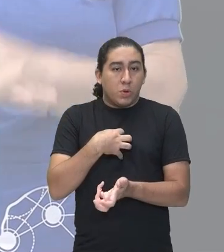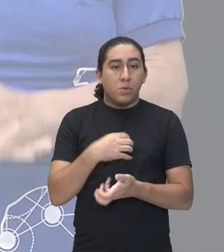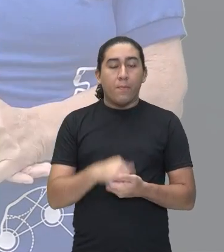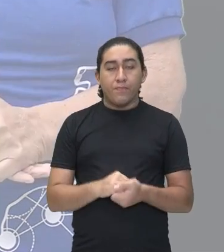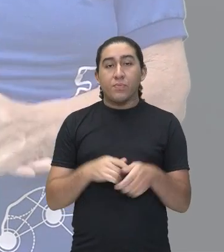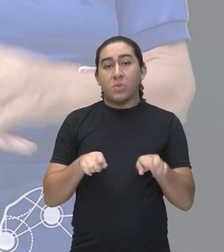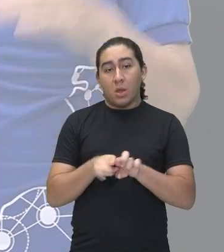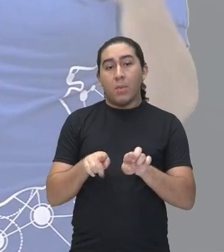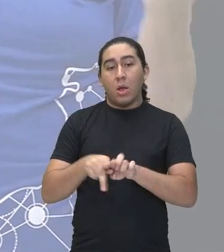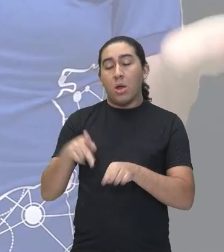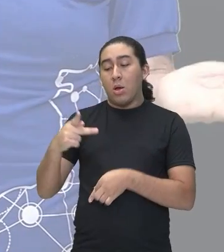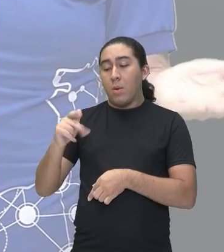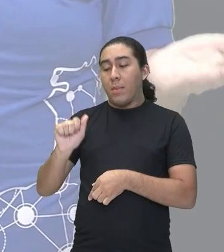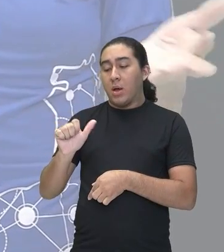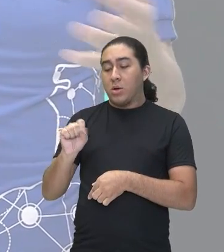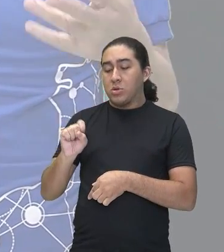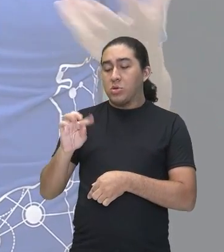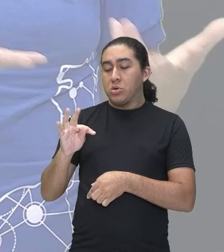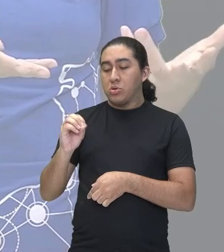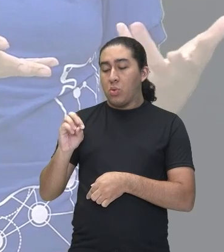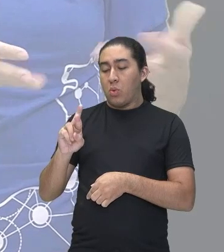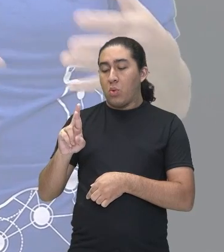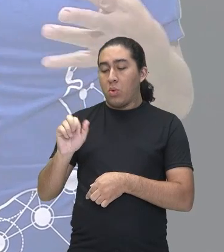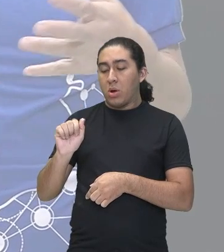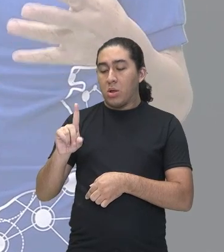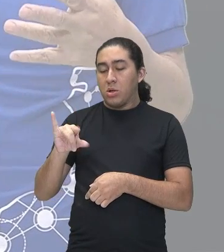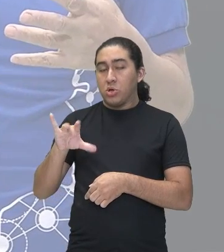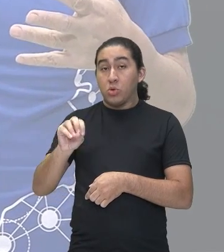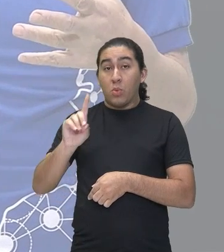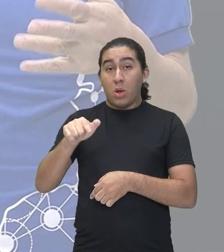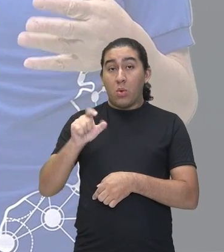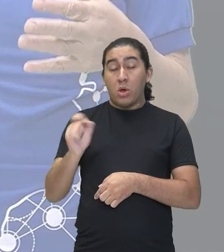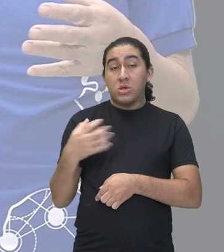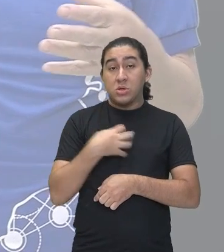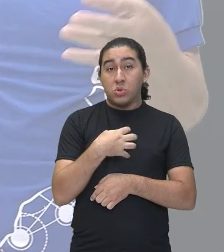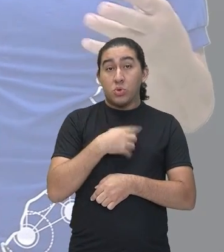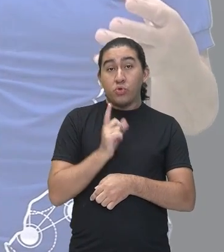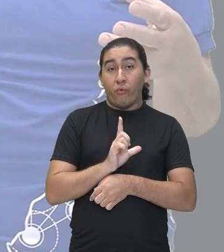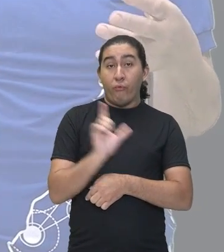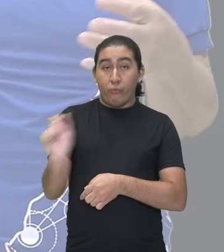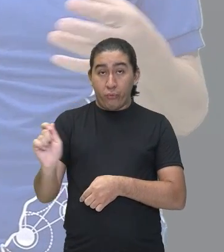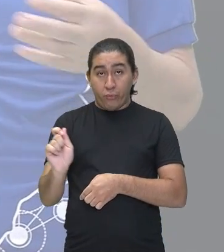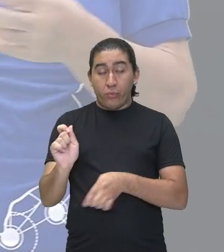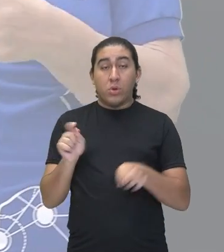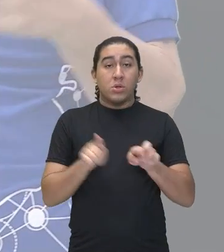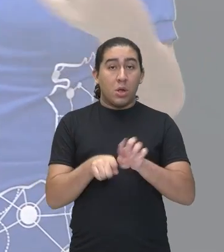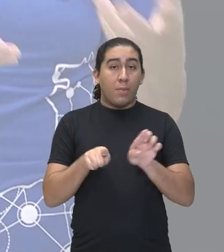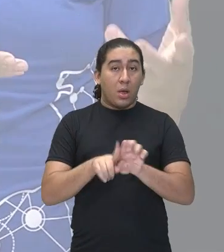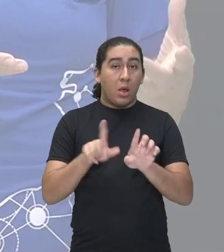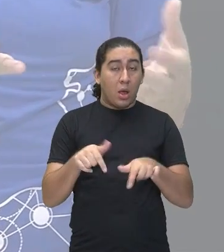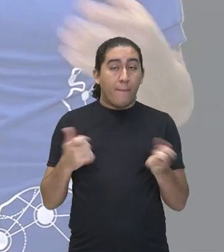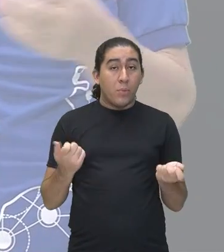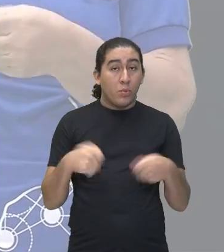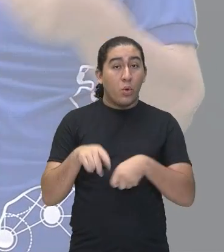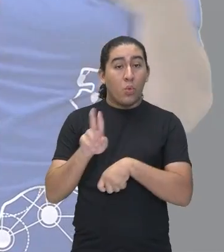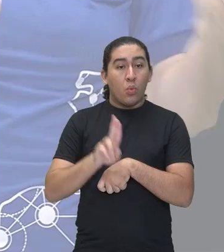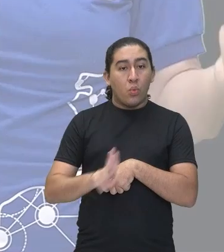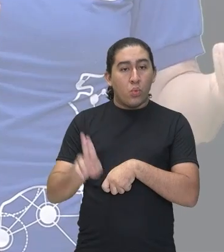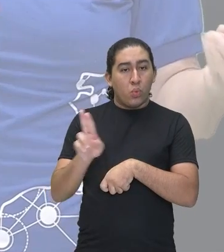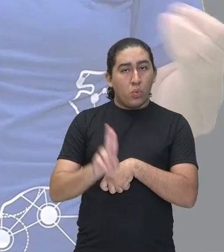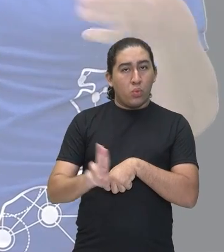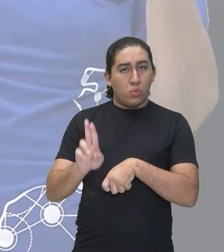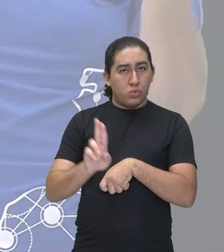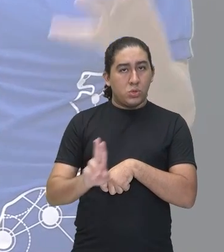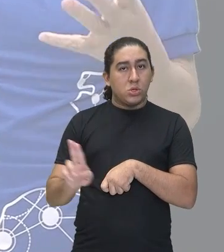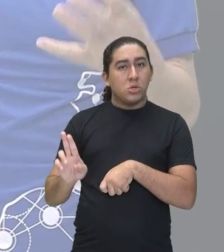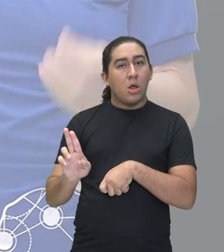pastorialismo, que é a fuga, né? É o fato dele usar pseudônimo para